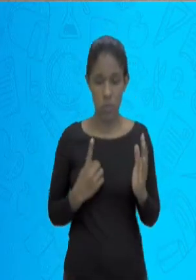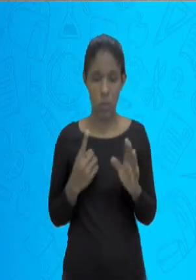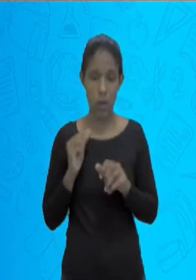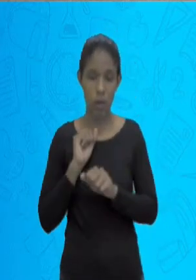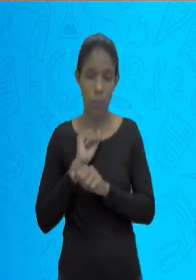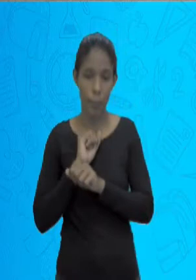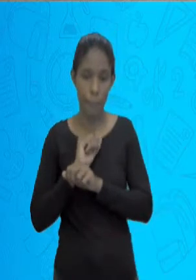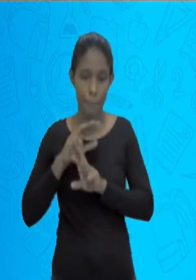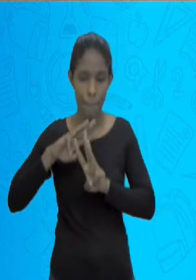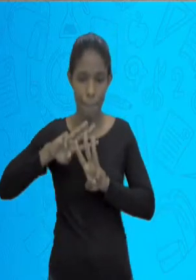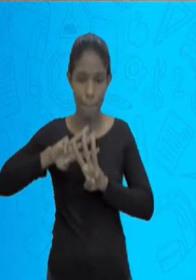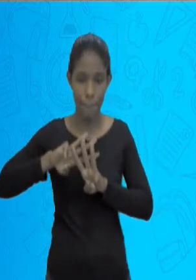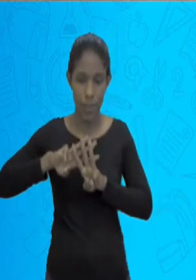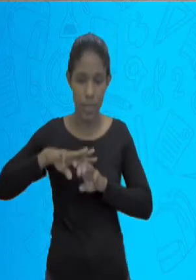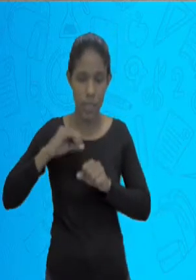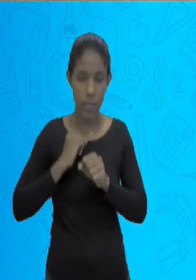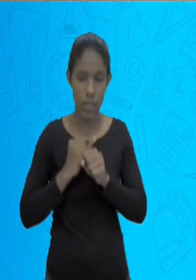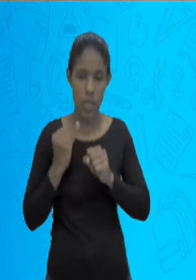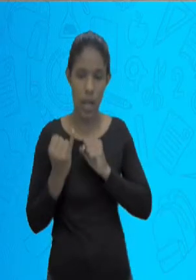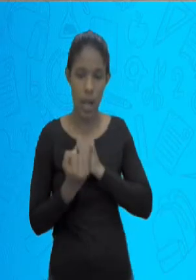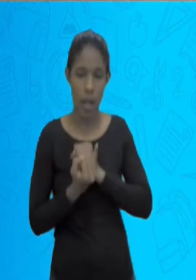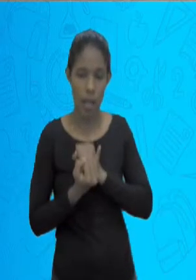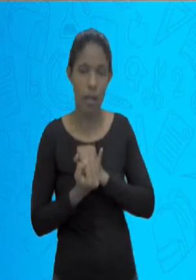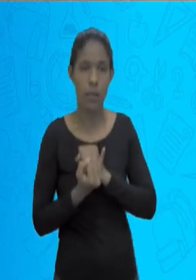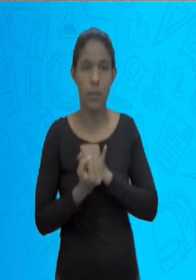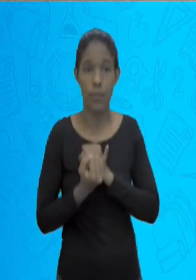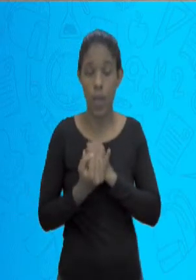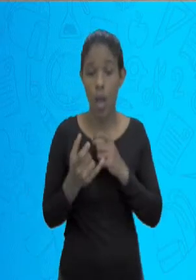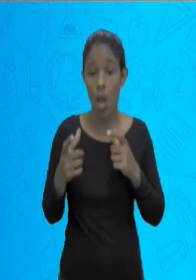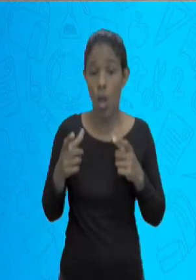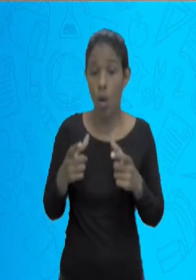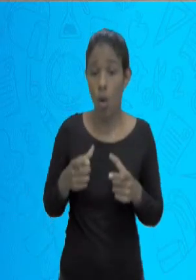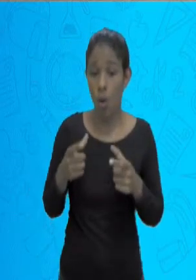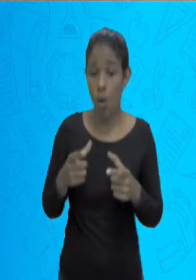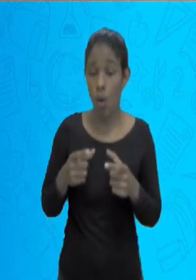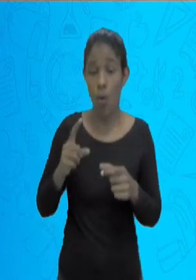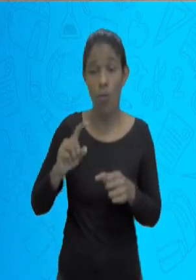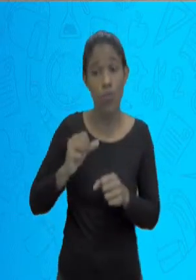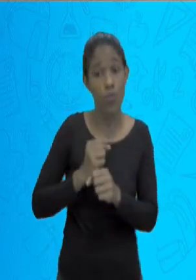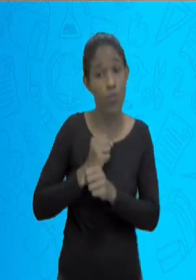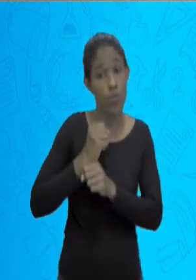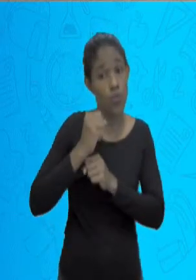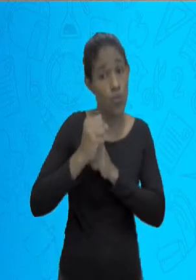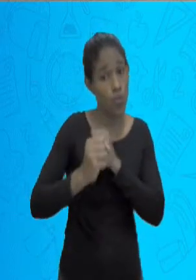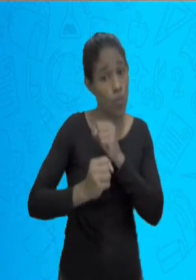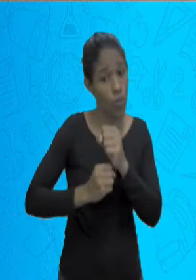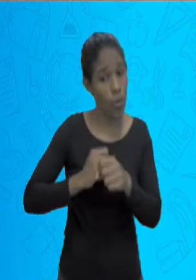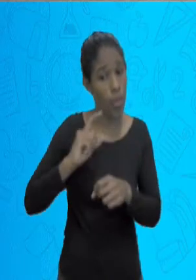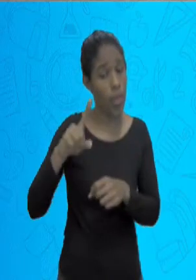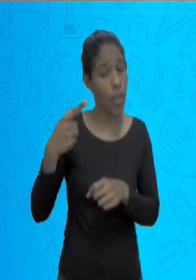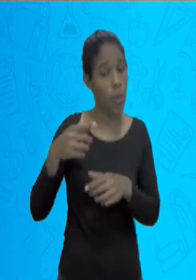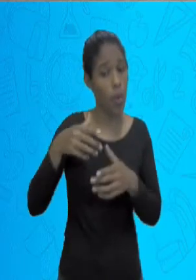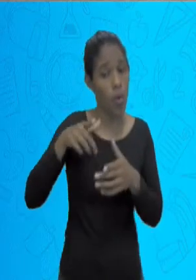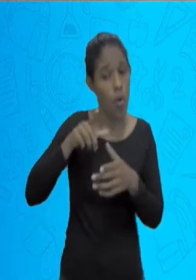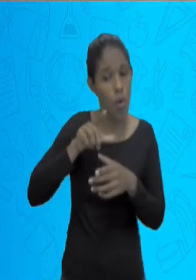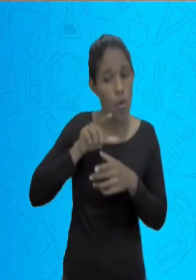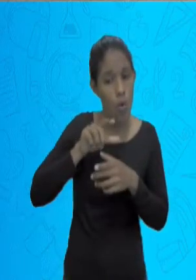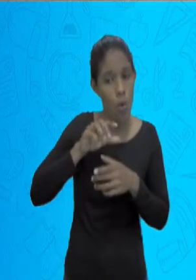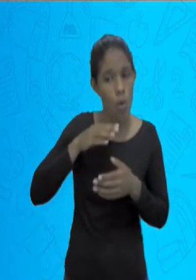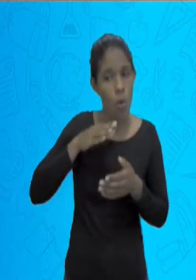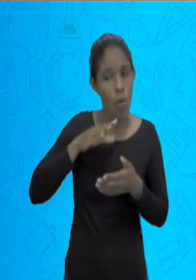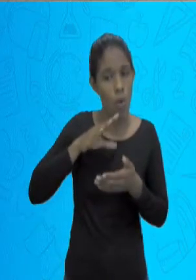prisioneiro na ilha de Elba, de onde evadiu-se um ano depois, em março de